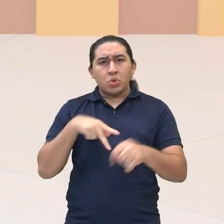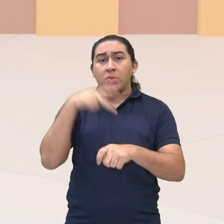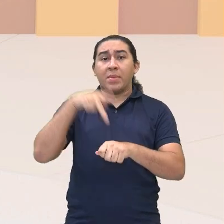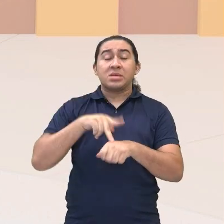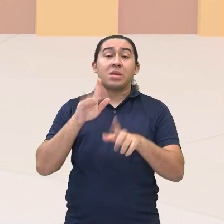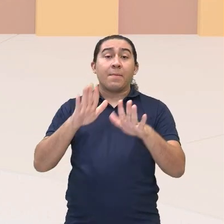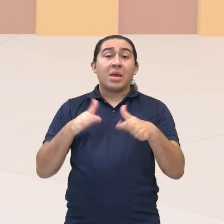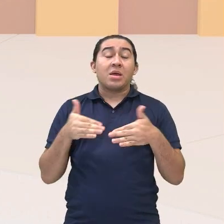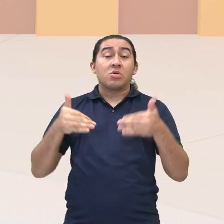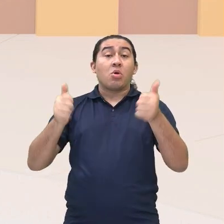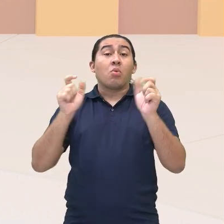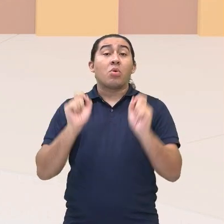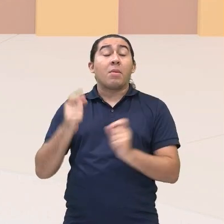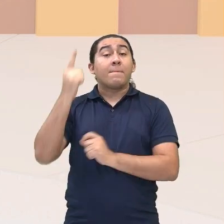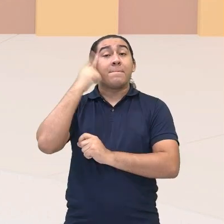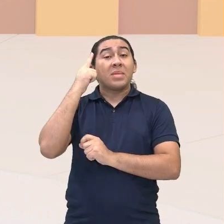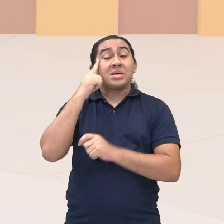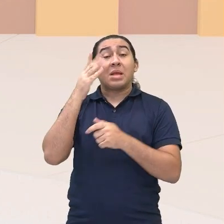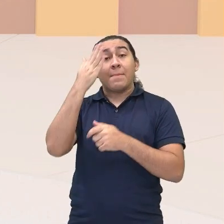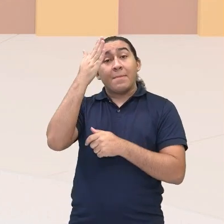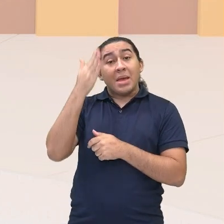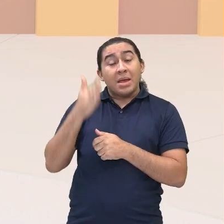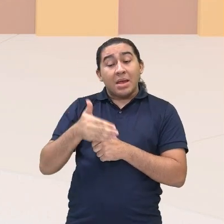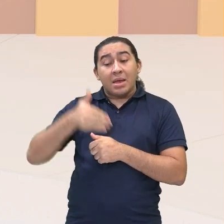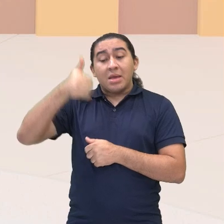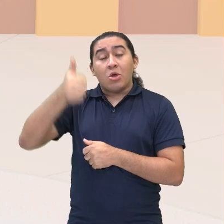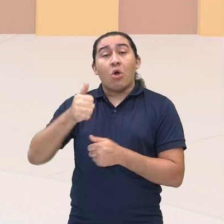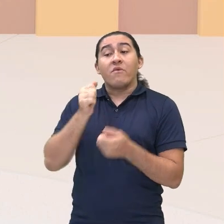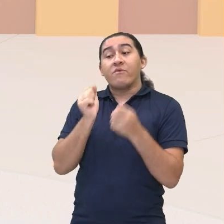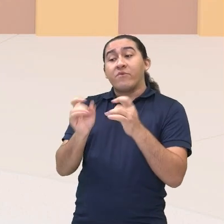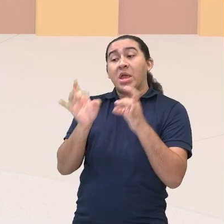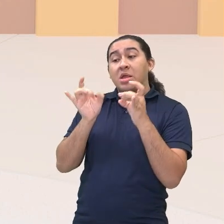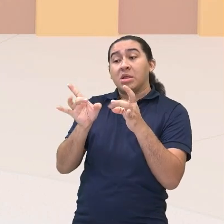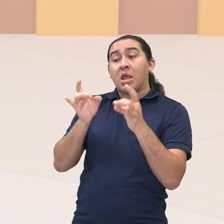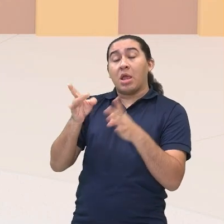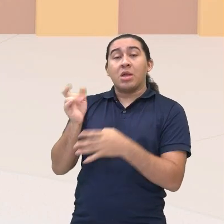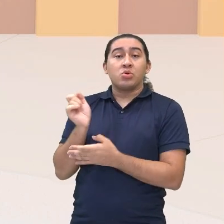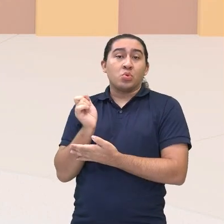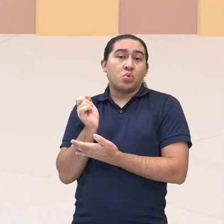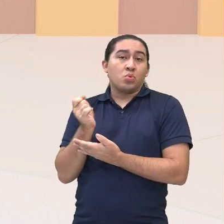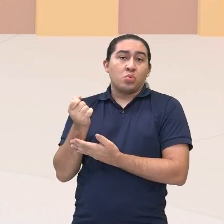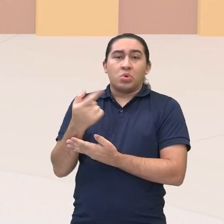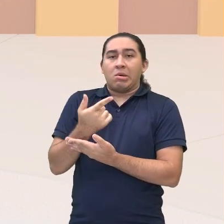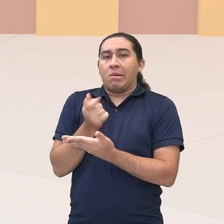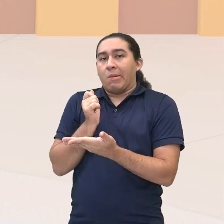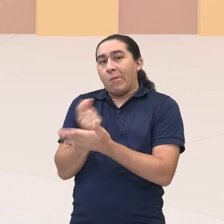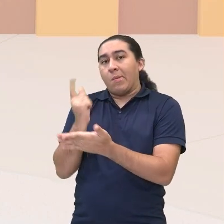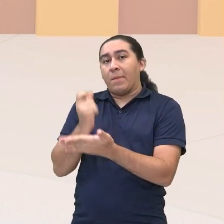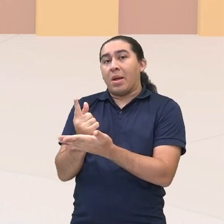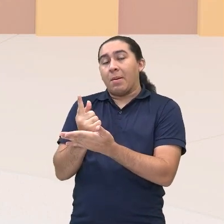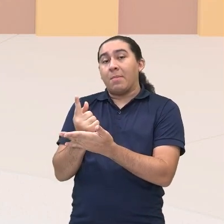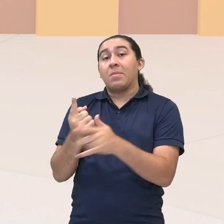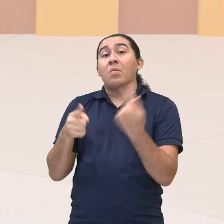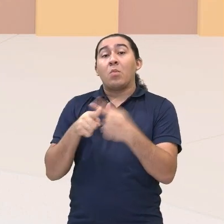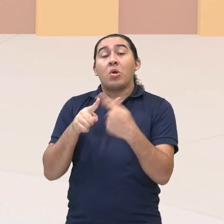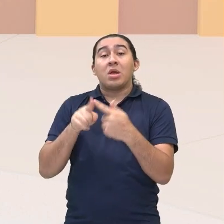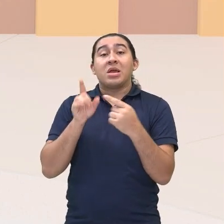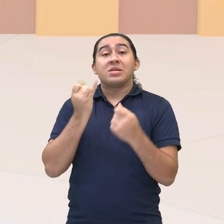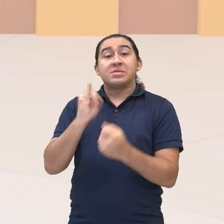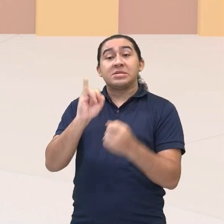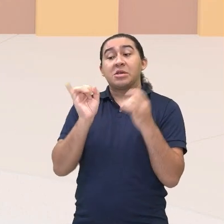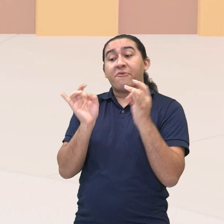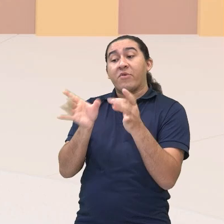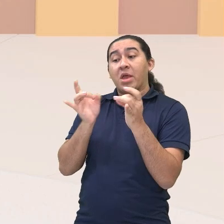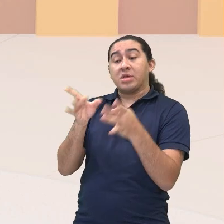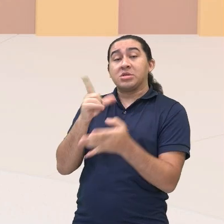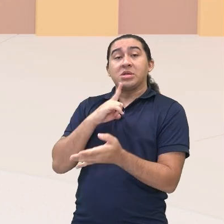vai achar melhor vender mais do que comprar, né? Porque ele acaba ali adquirindo mais